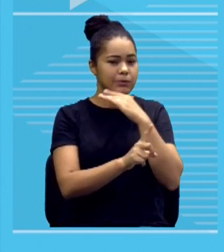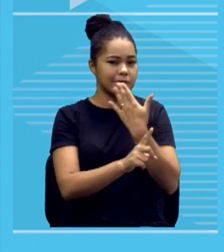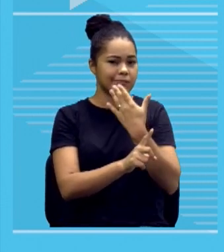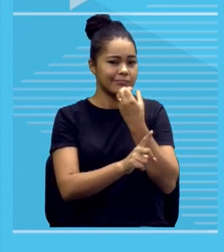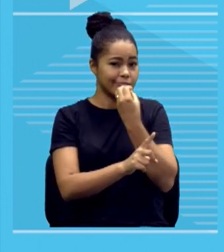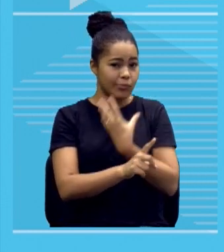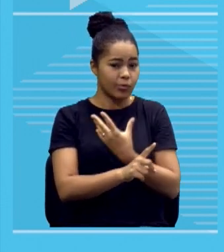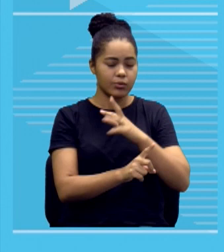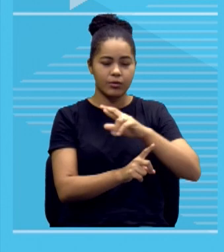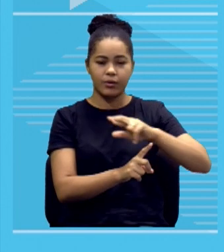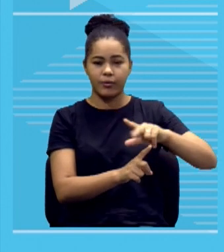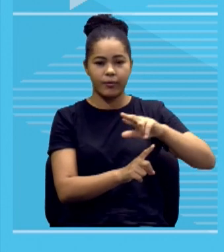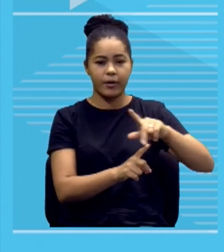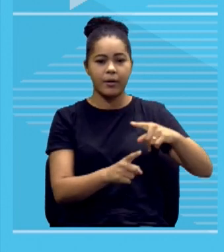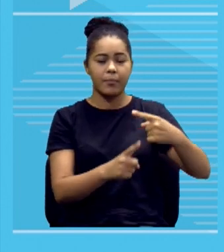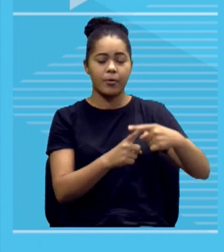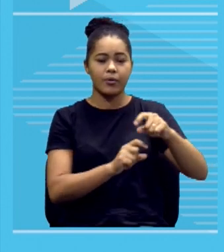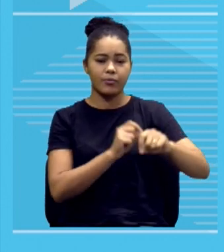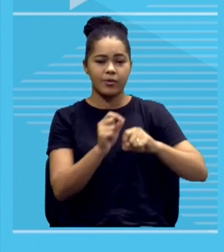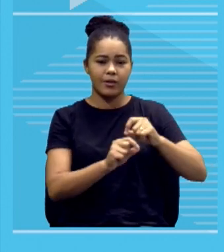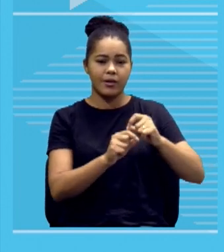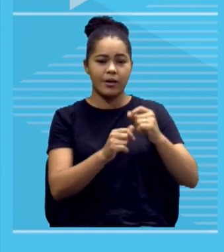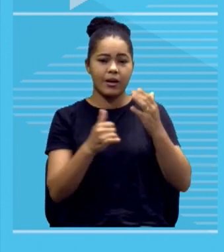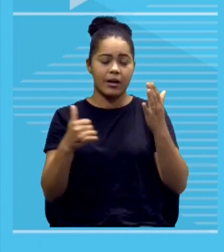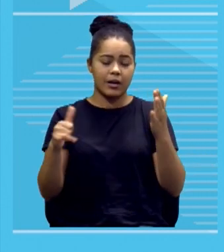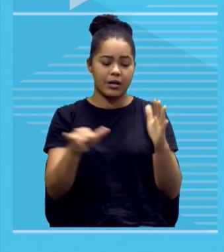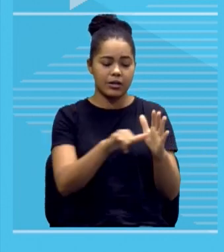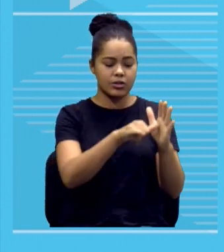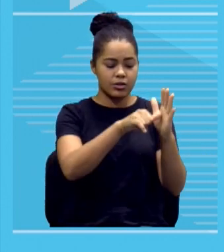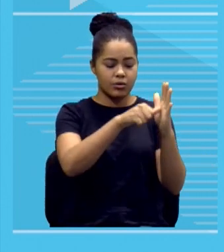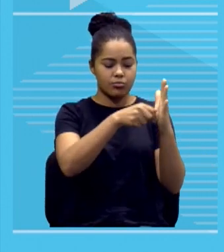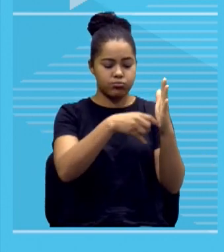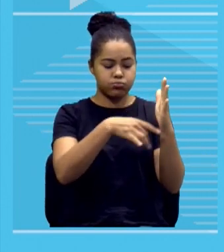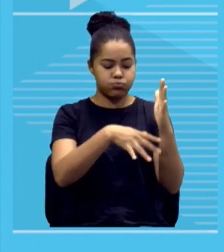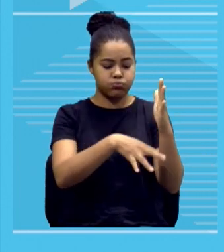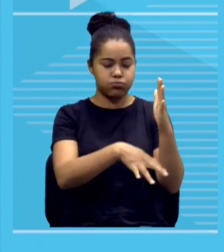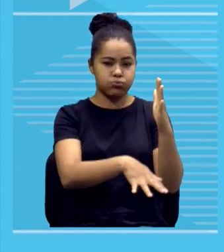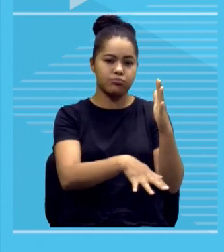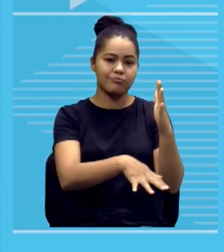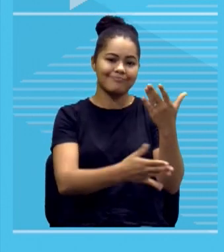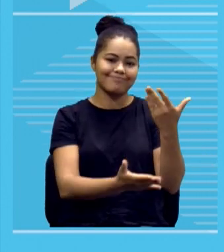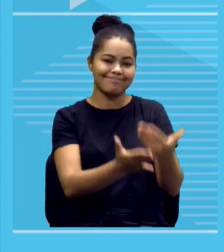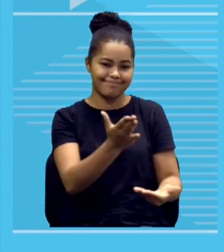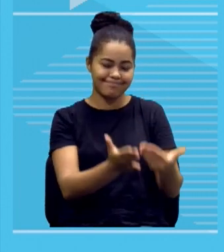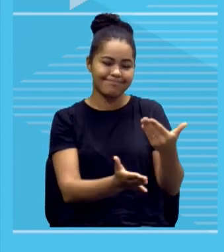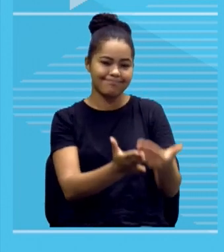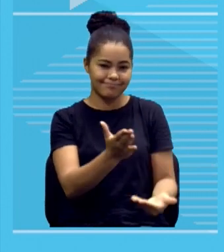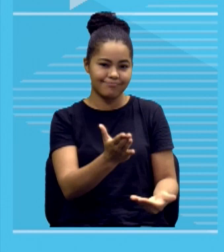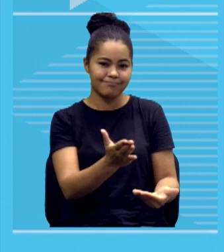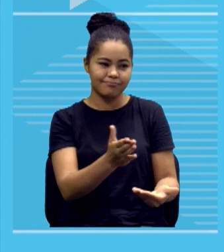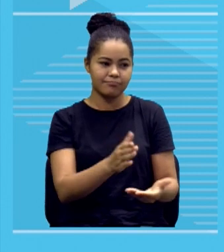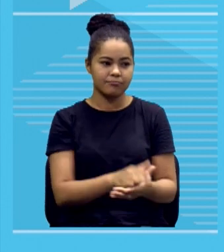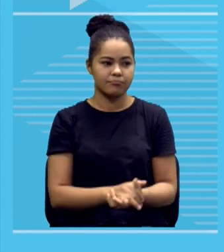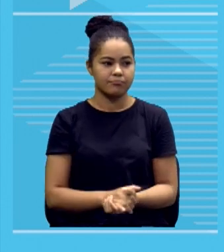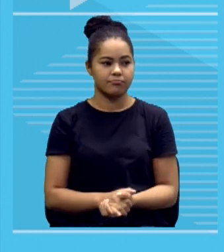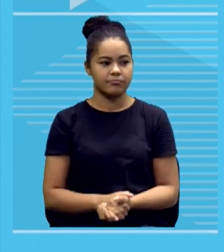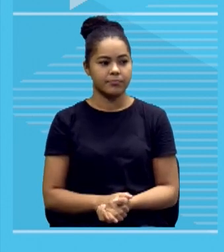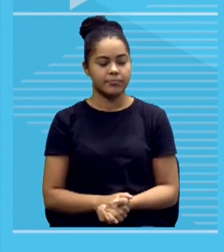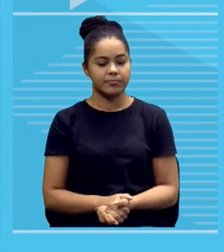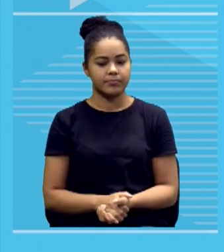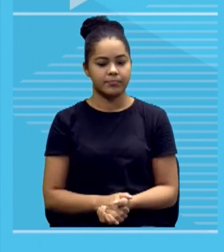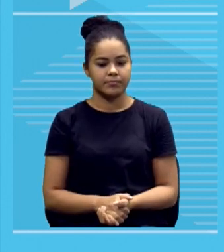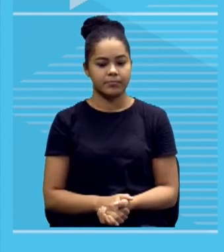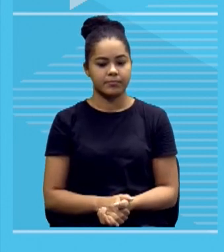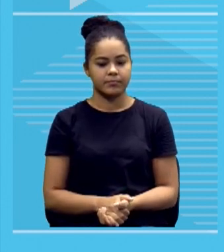que era para ser usada para ele está sendo dissipada. Ele está perdendo aquele valor ali dentro daquele receptor.